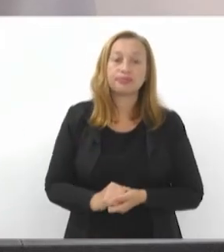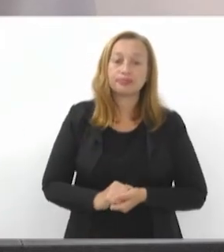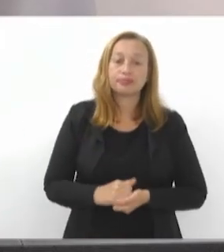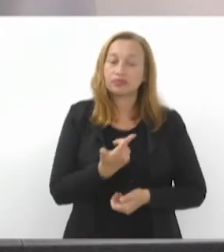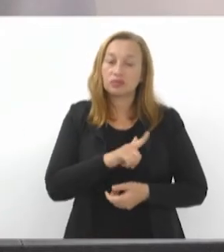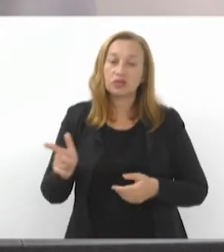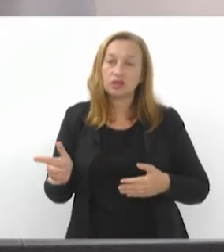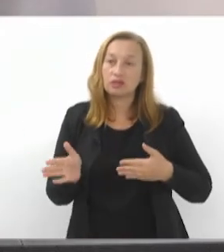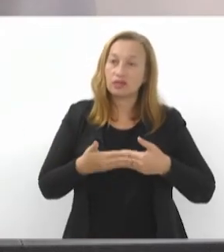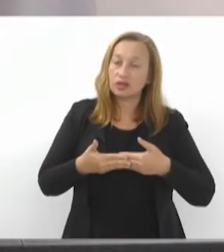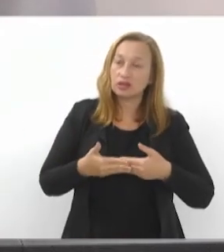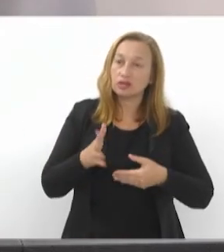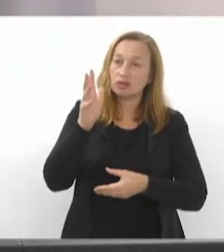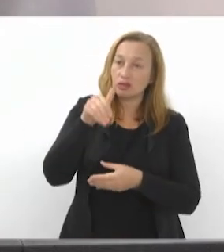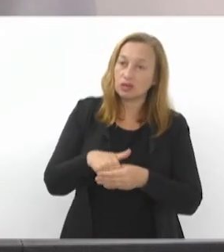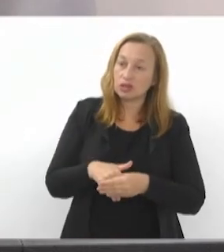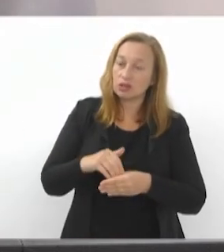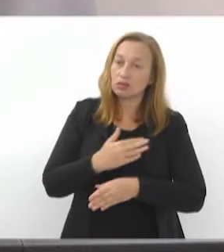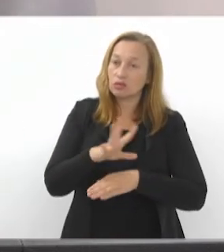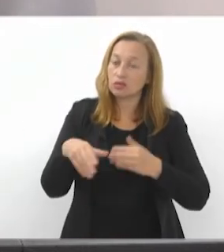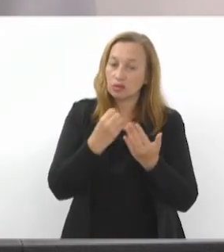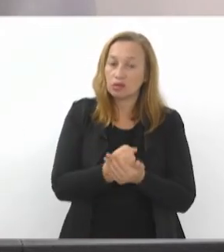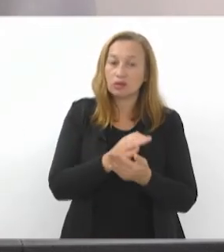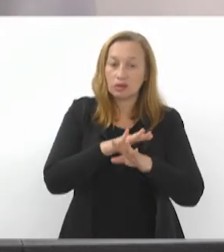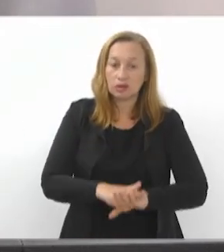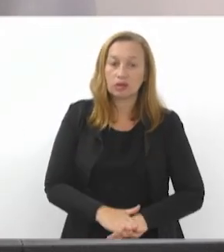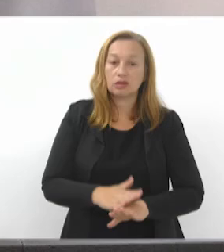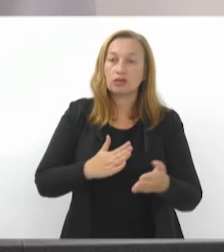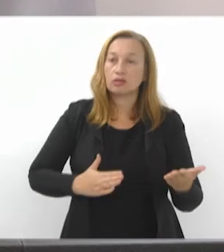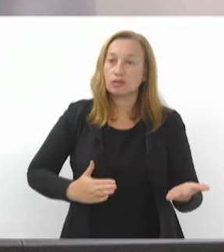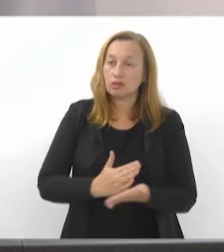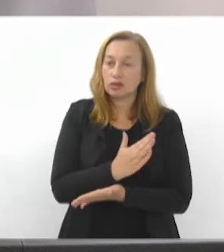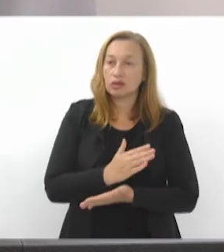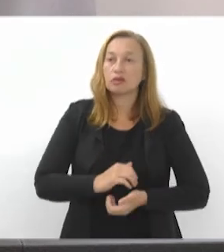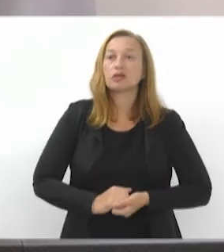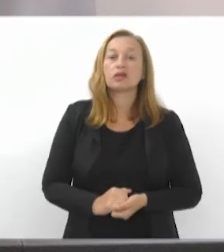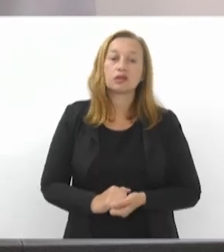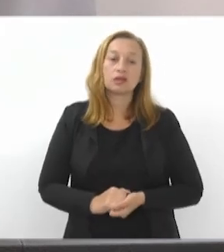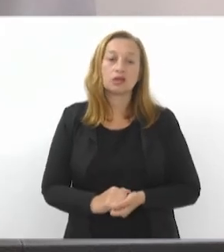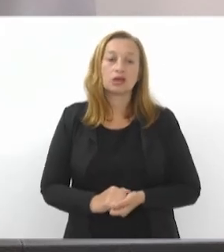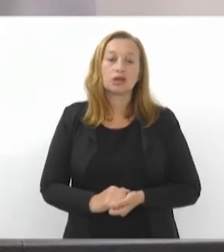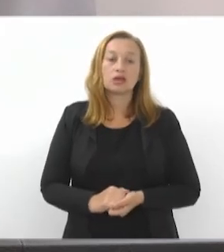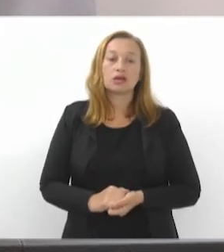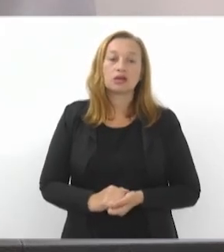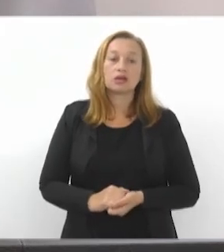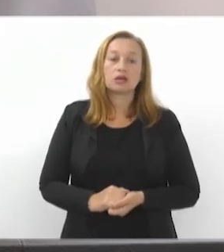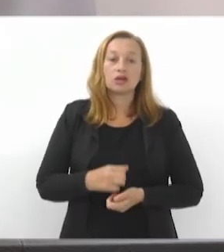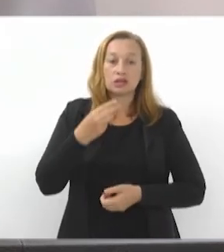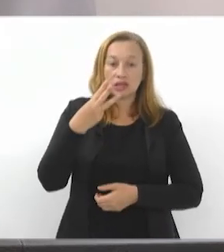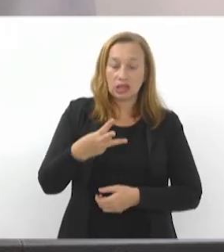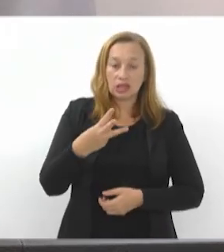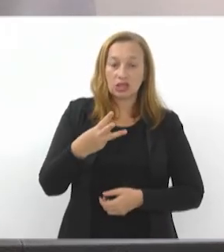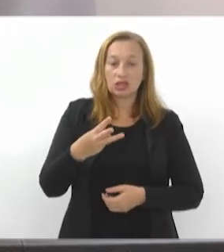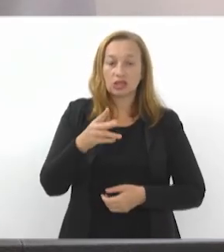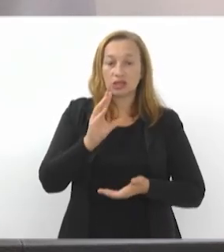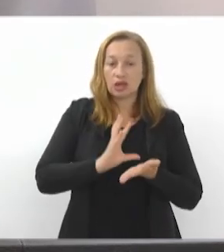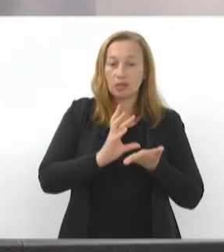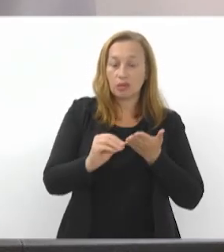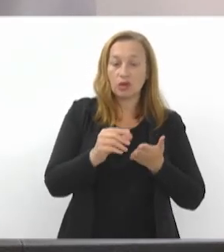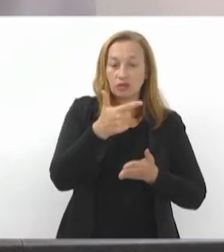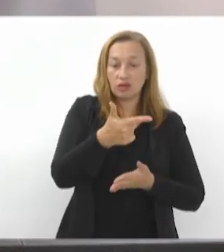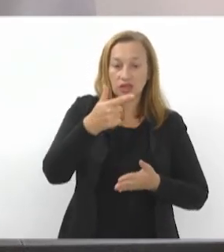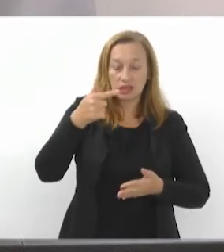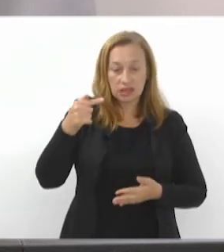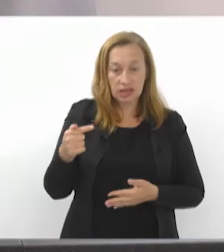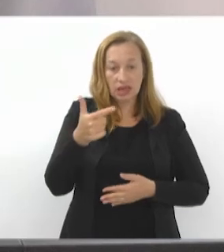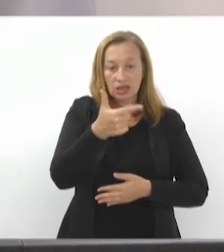Não havendo quem queira discutir, encerrada a discussão e em votação, os senhores que aprovam permaneçam como estão, aprovado. 3 da pauta, emendas de plenário ao projeto de lei 27